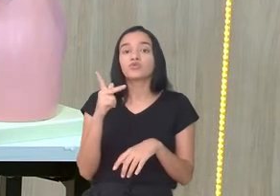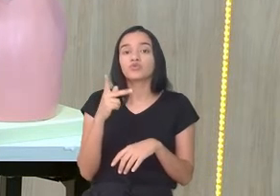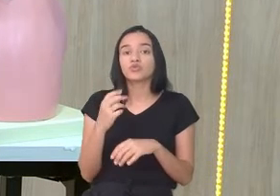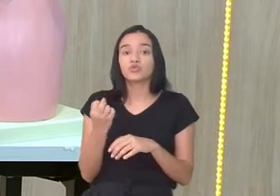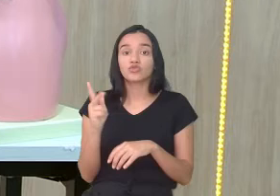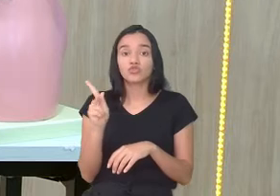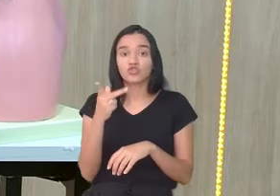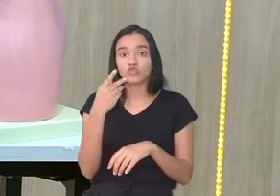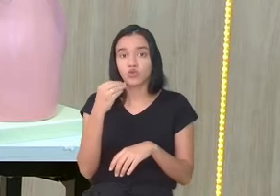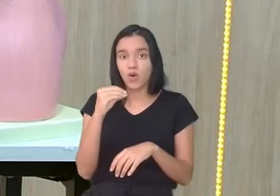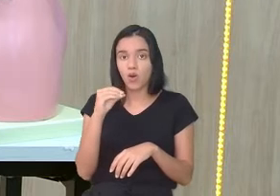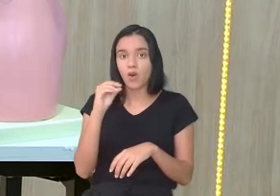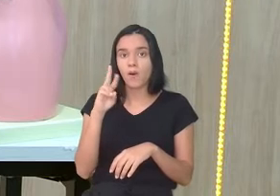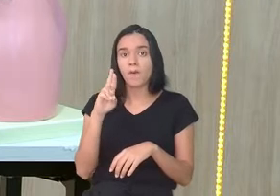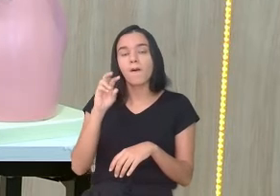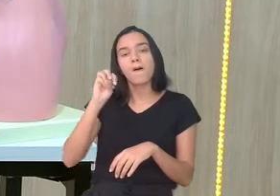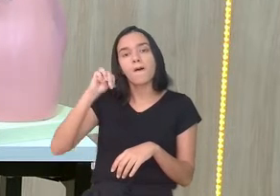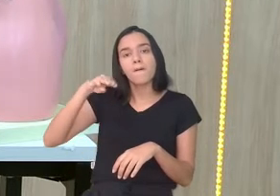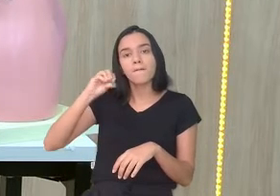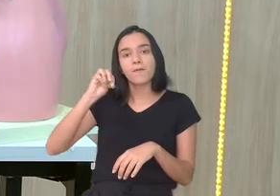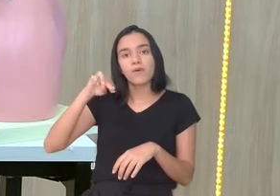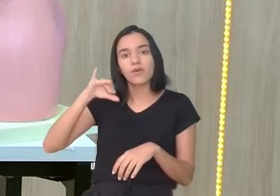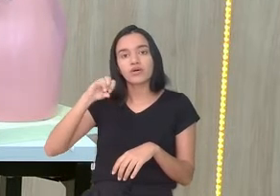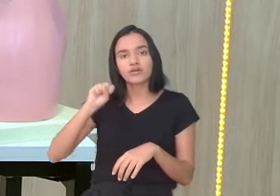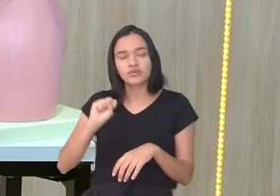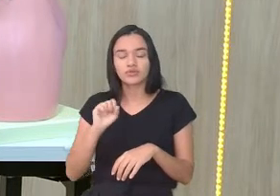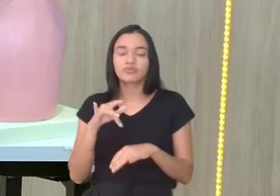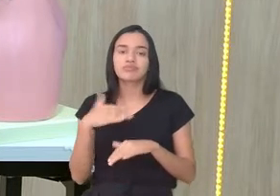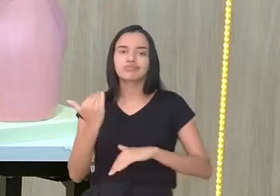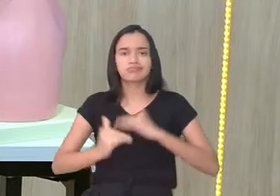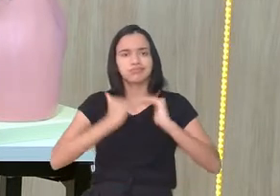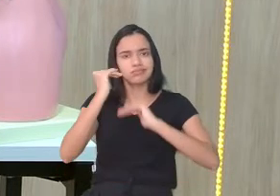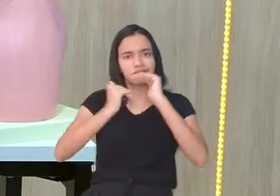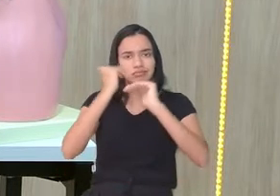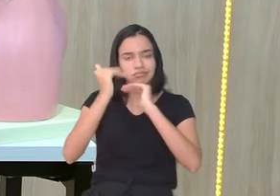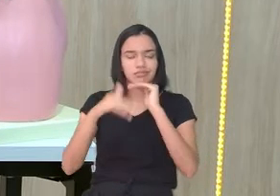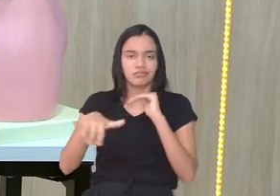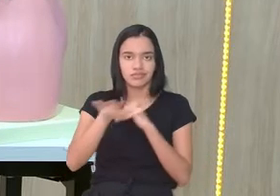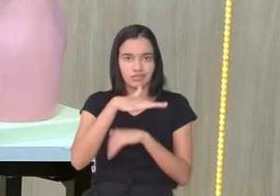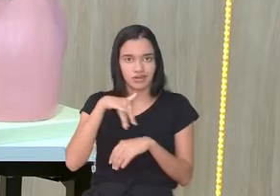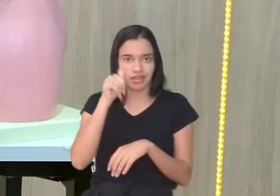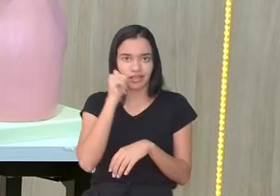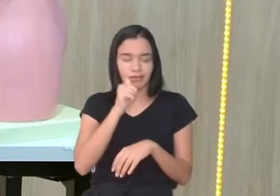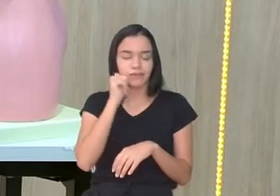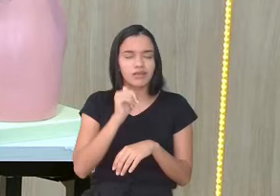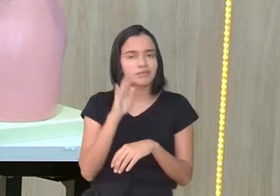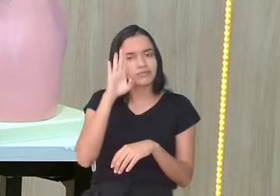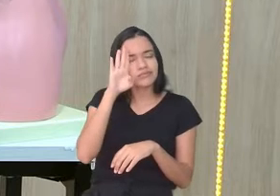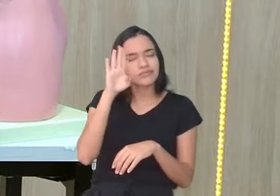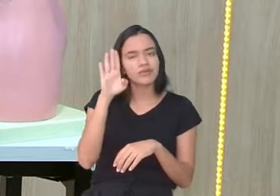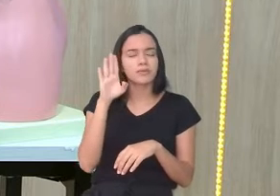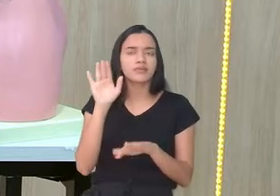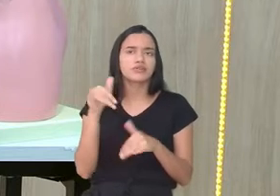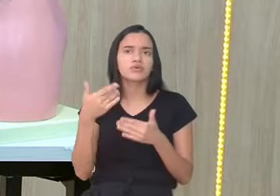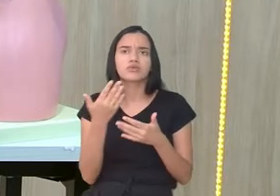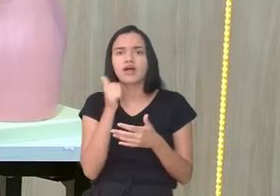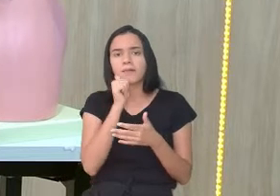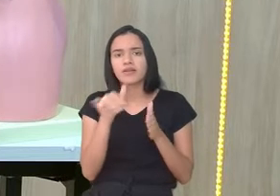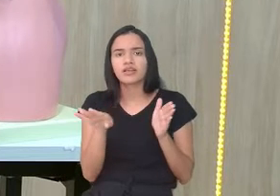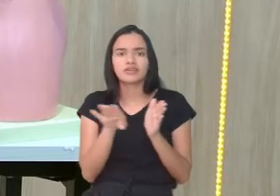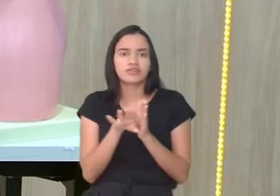A ausência do ovário, ele afeta muito o desenvolvimento geral da mulher, principalmente quando a mulher chega